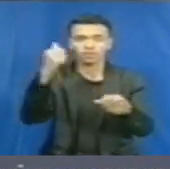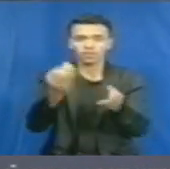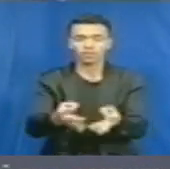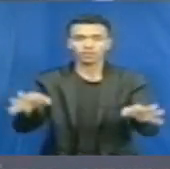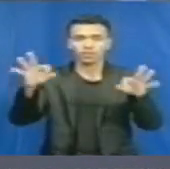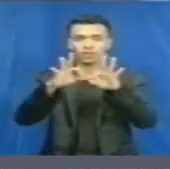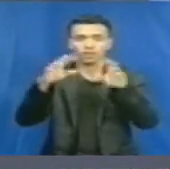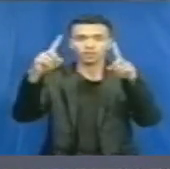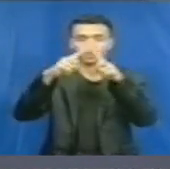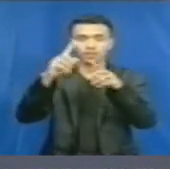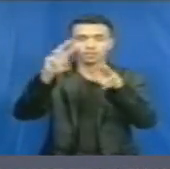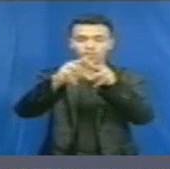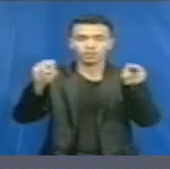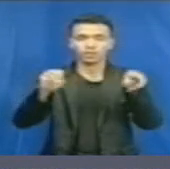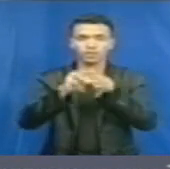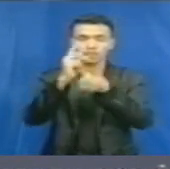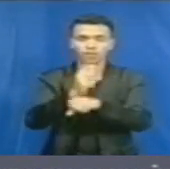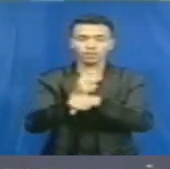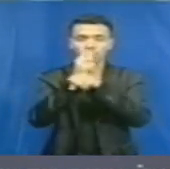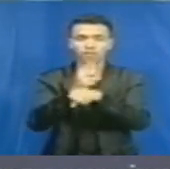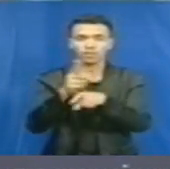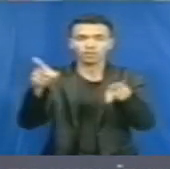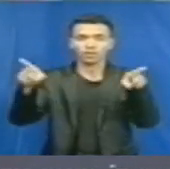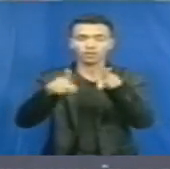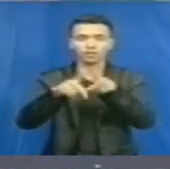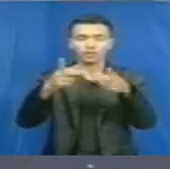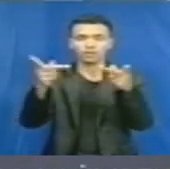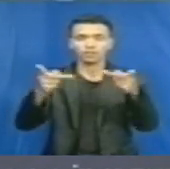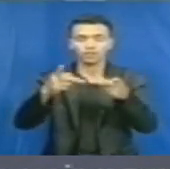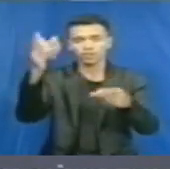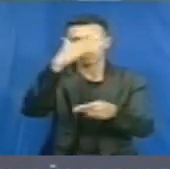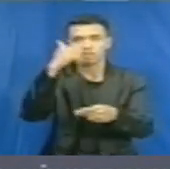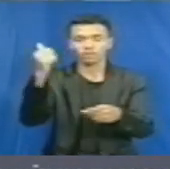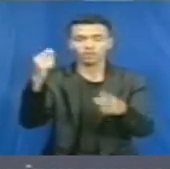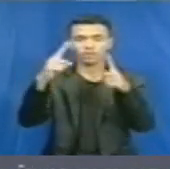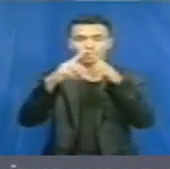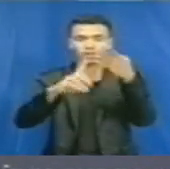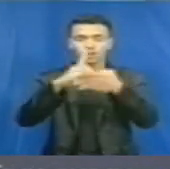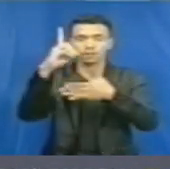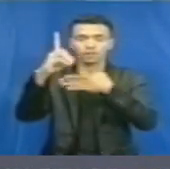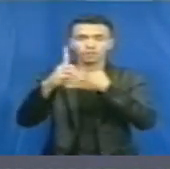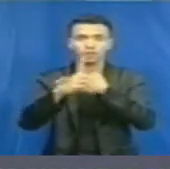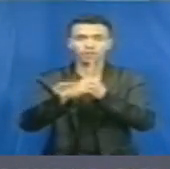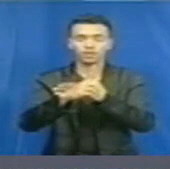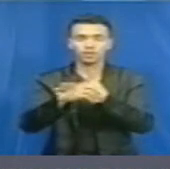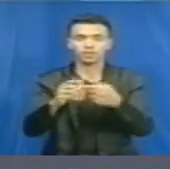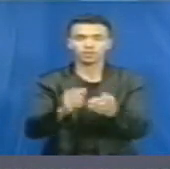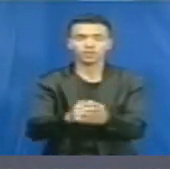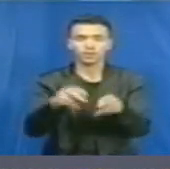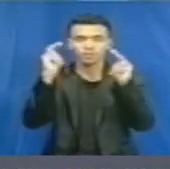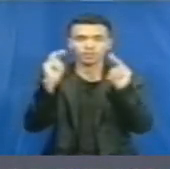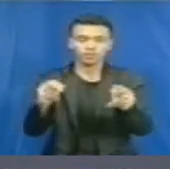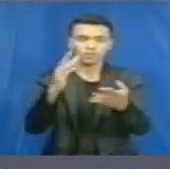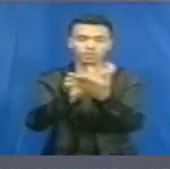Atauru. Tamba turnia Atauru no Darfate destinado para desenvolvimento turismo. Tambané precisa